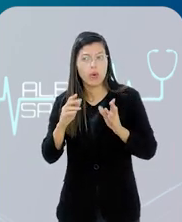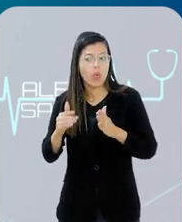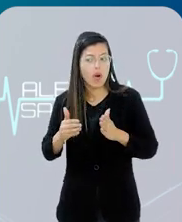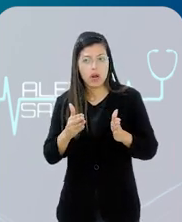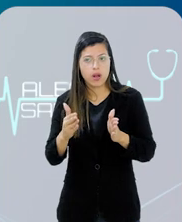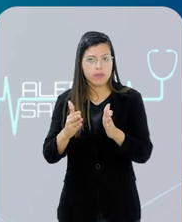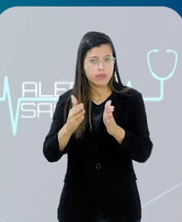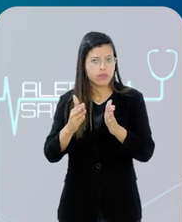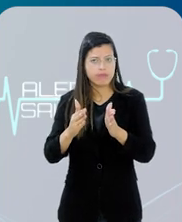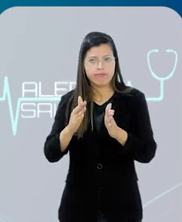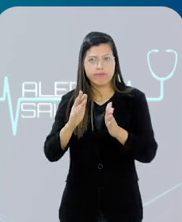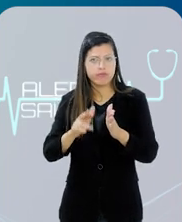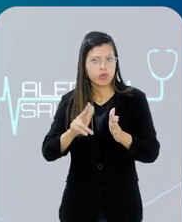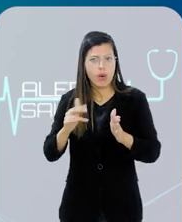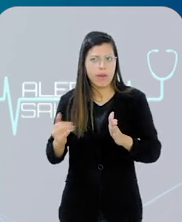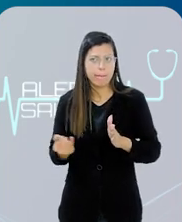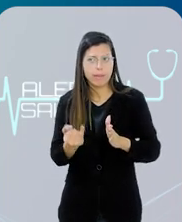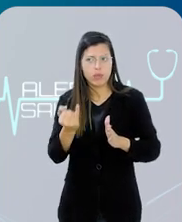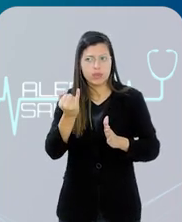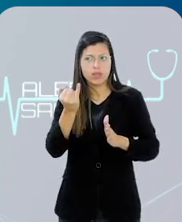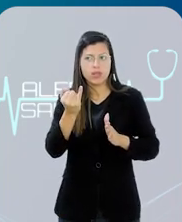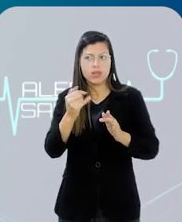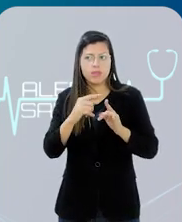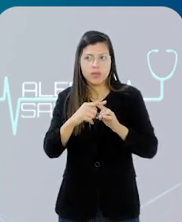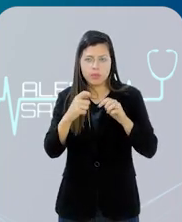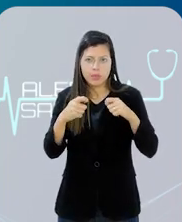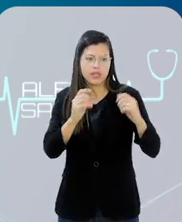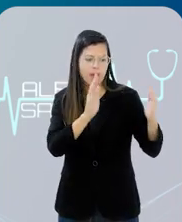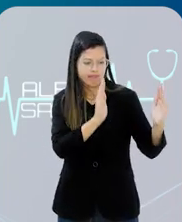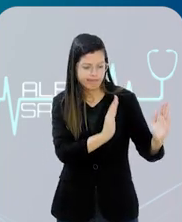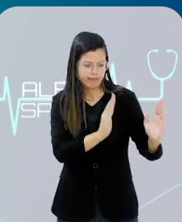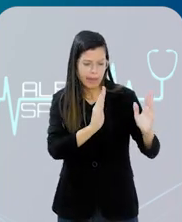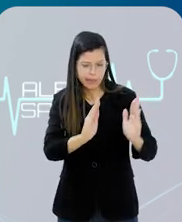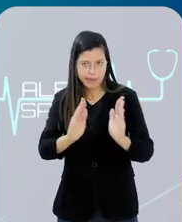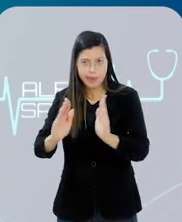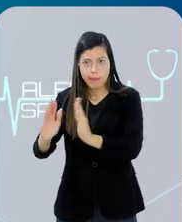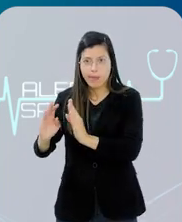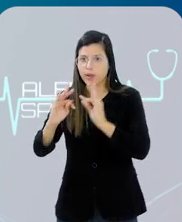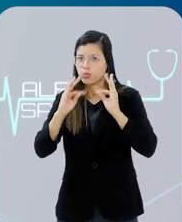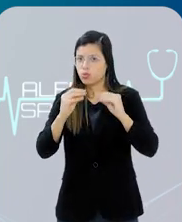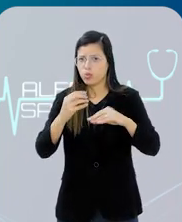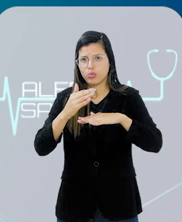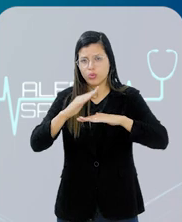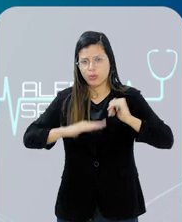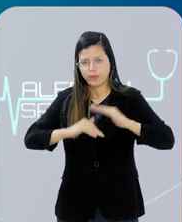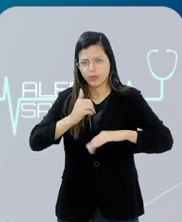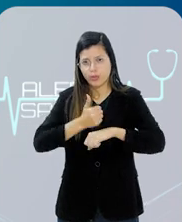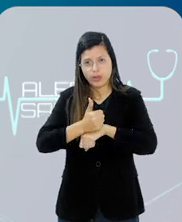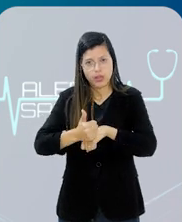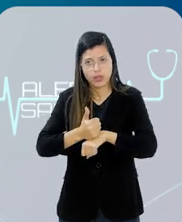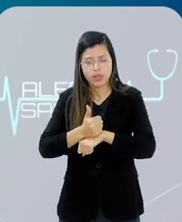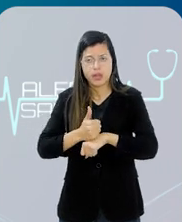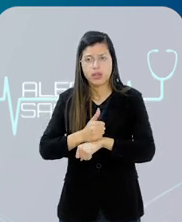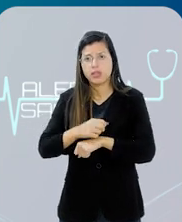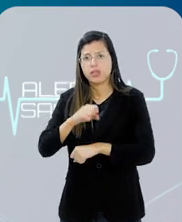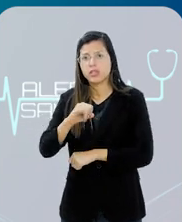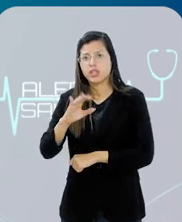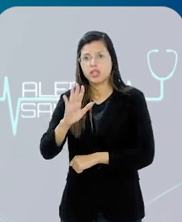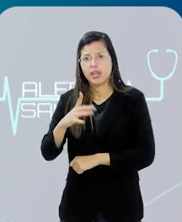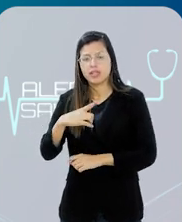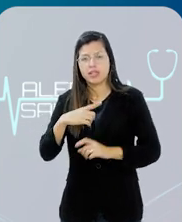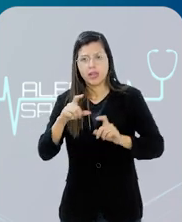não é tão importante, mas ela vai acabar passando por todos os profissionais. Então, se ela já tem